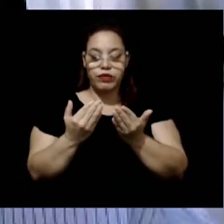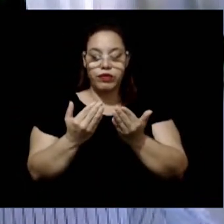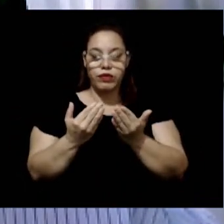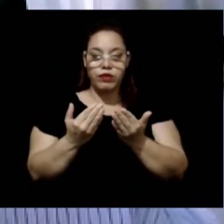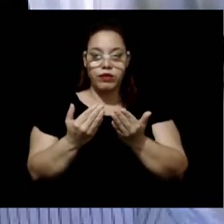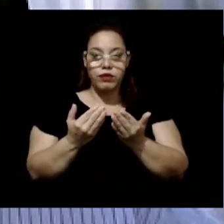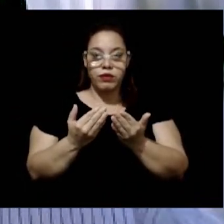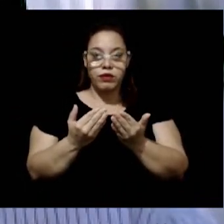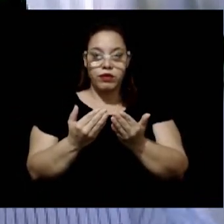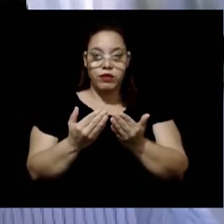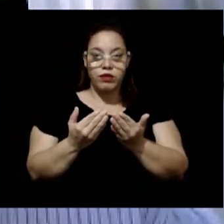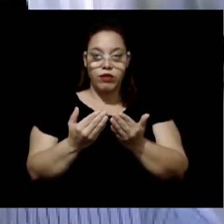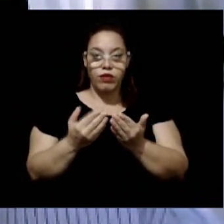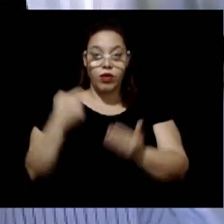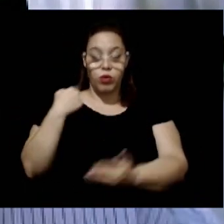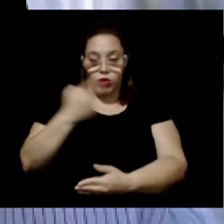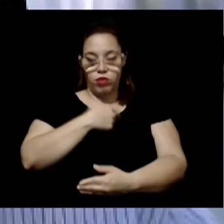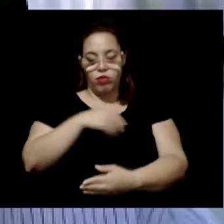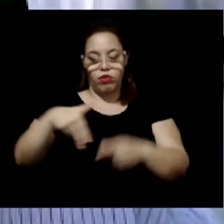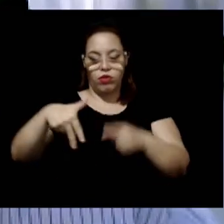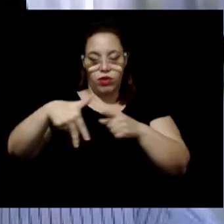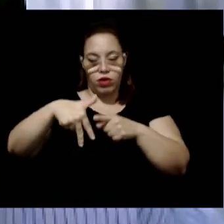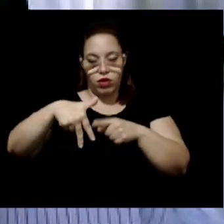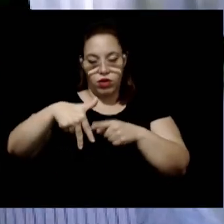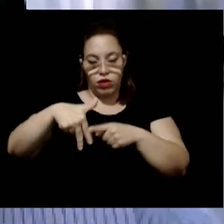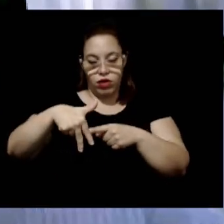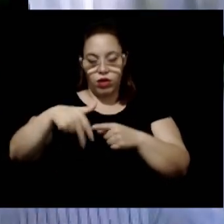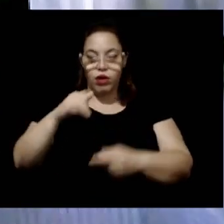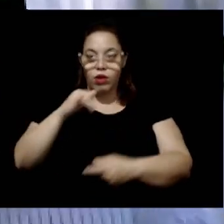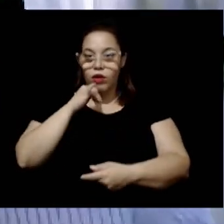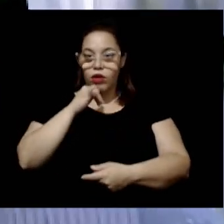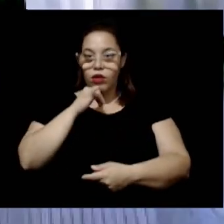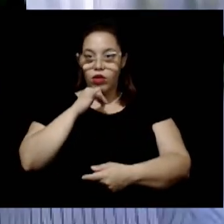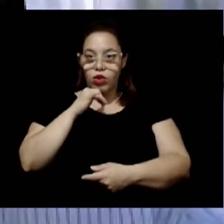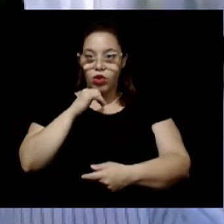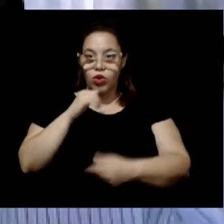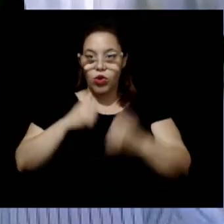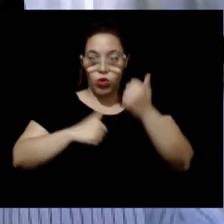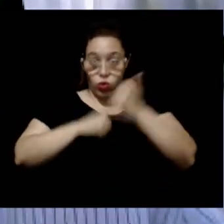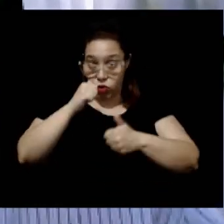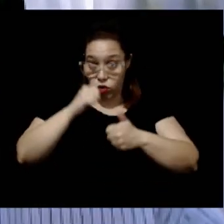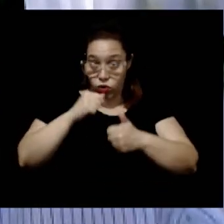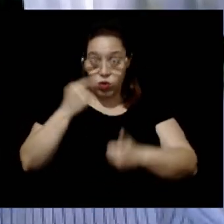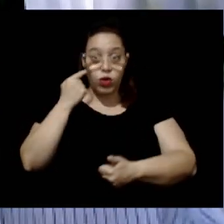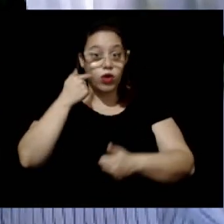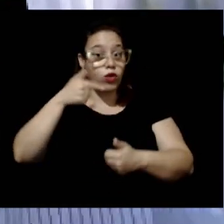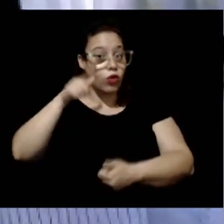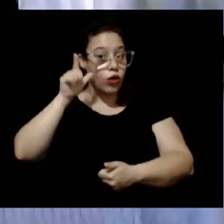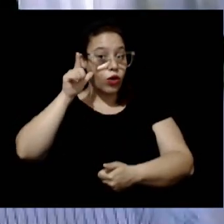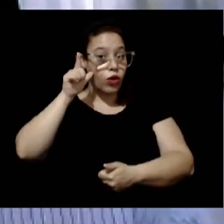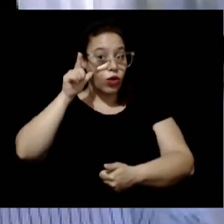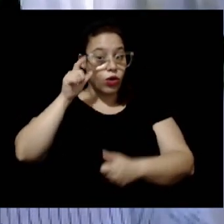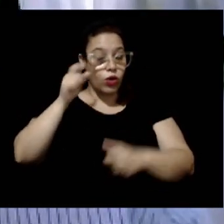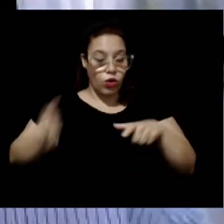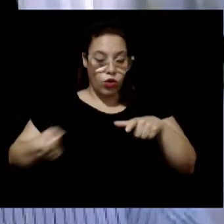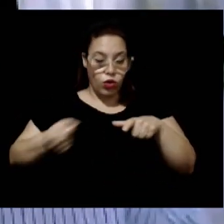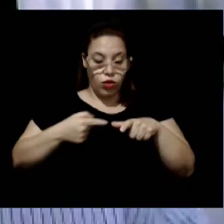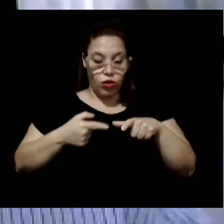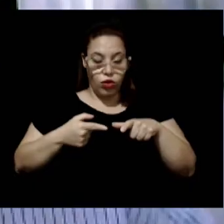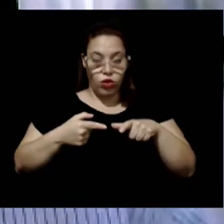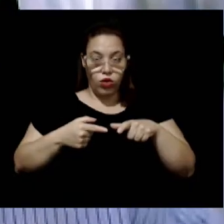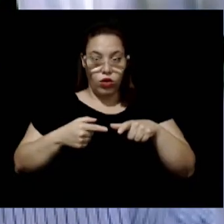para os meus pacientes. Você pega, por exemplo, um esportista, que a gente viu ontem no jogo, eles entram e aquecem